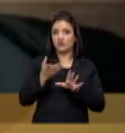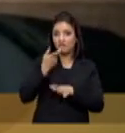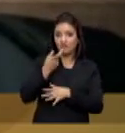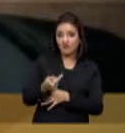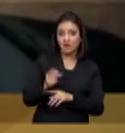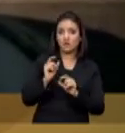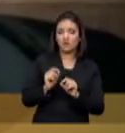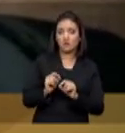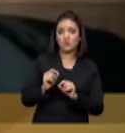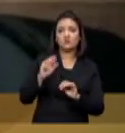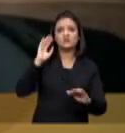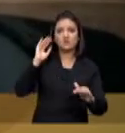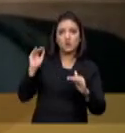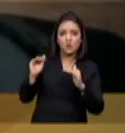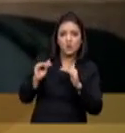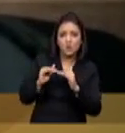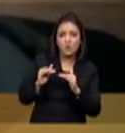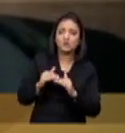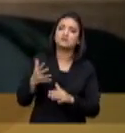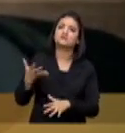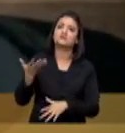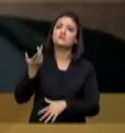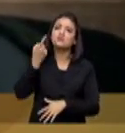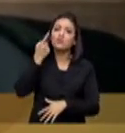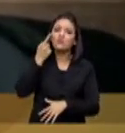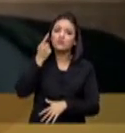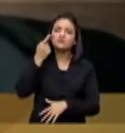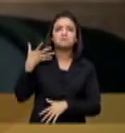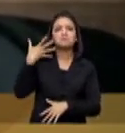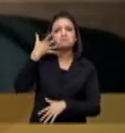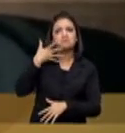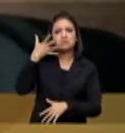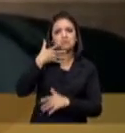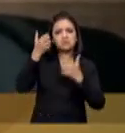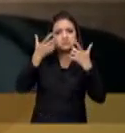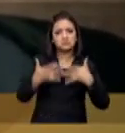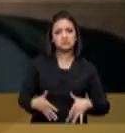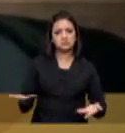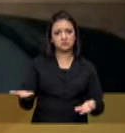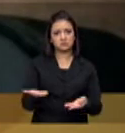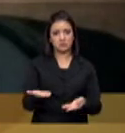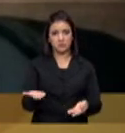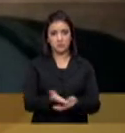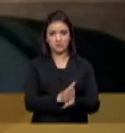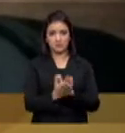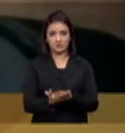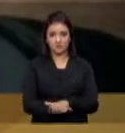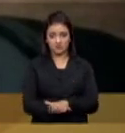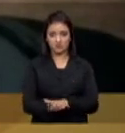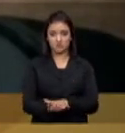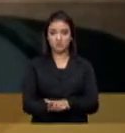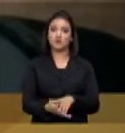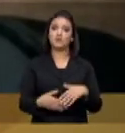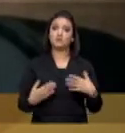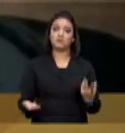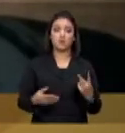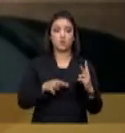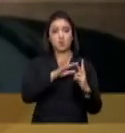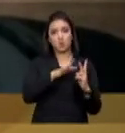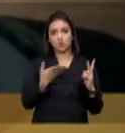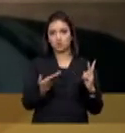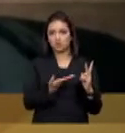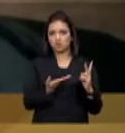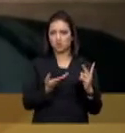dos argumentos que aos autos foram carreados, quer pela parte requerente, quer